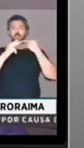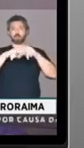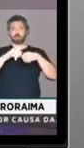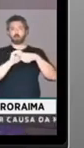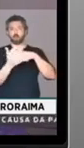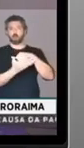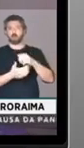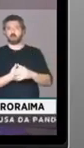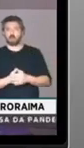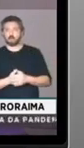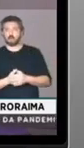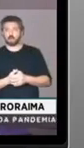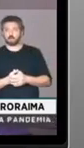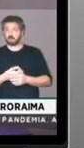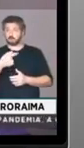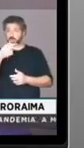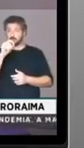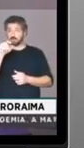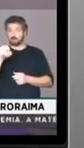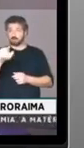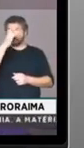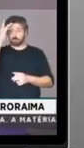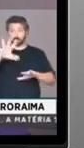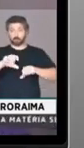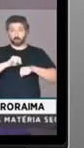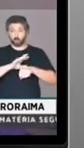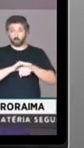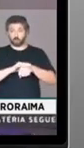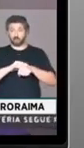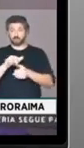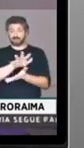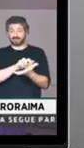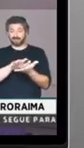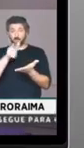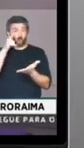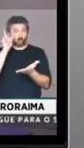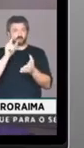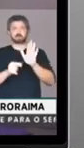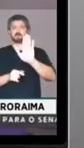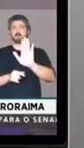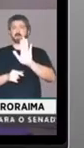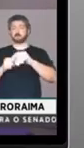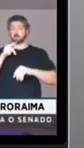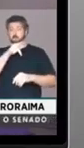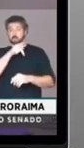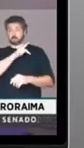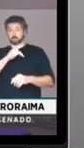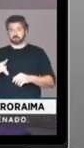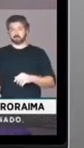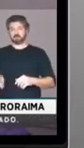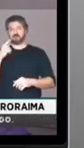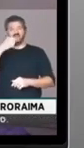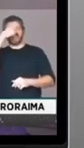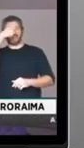coronavírus. São mais de 70 mil infectados, isso são dados de ontem. Mas o presidente chamou tudo isso